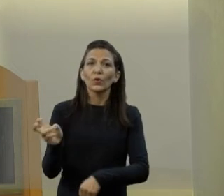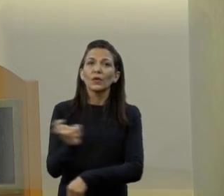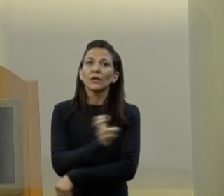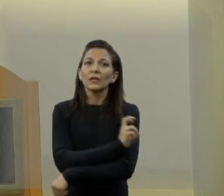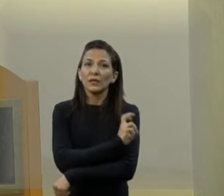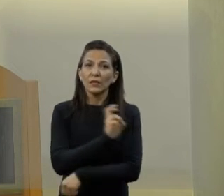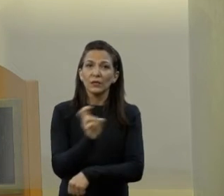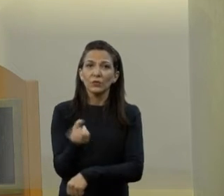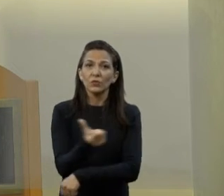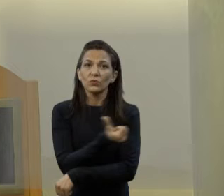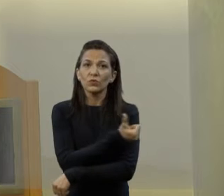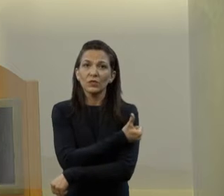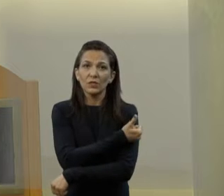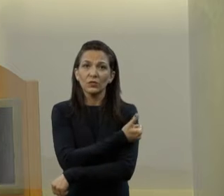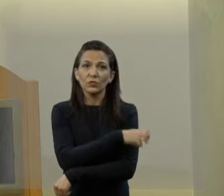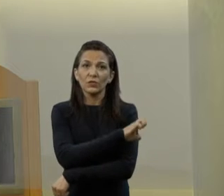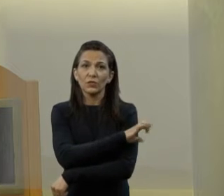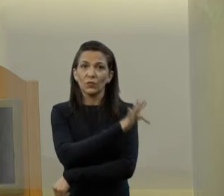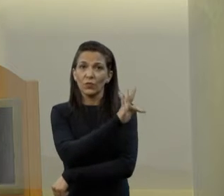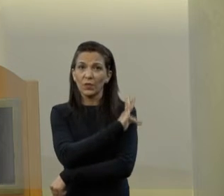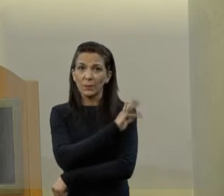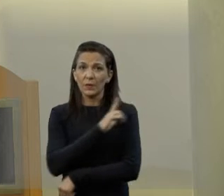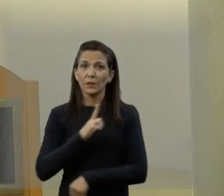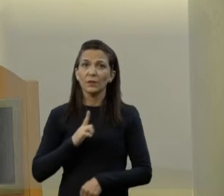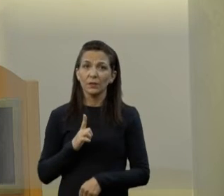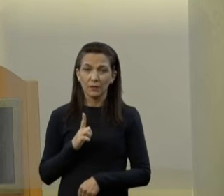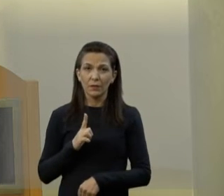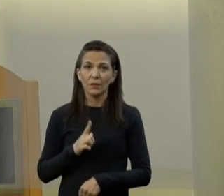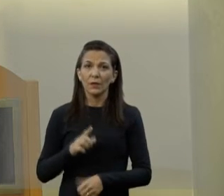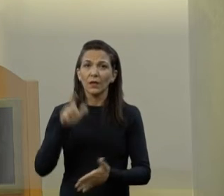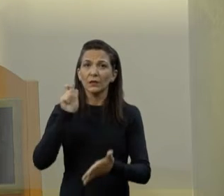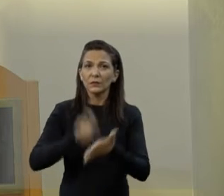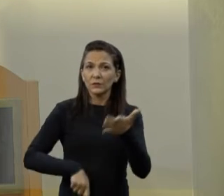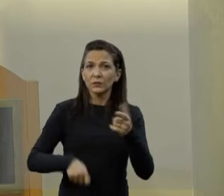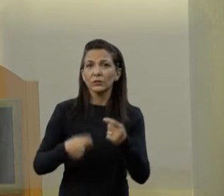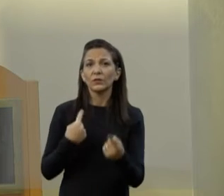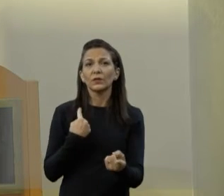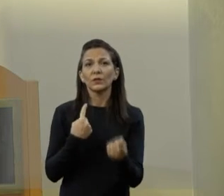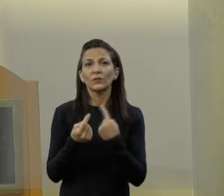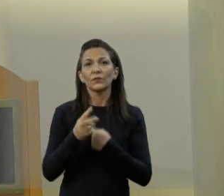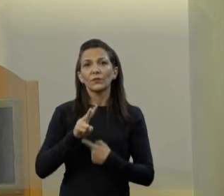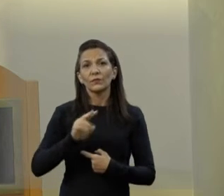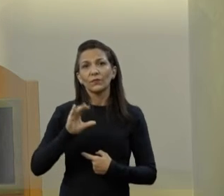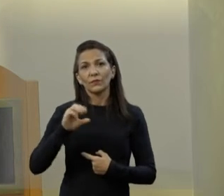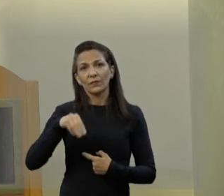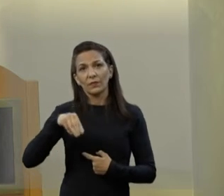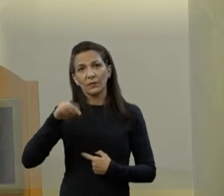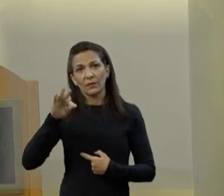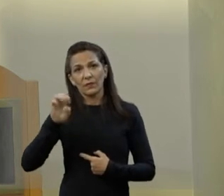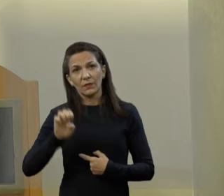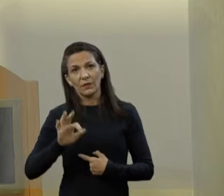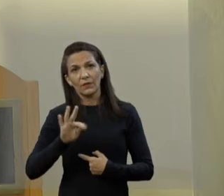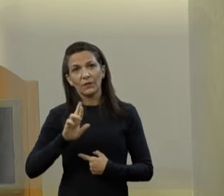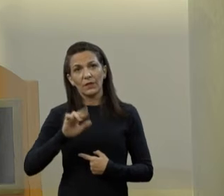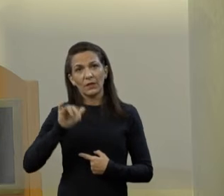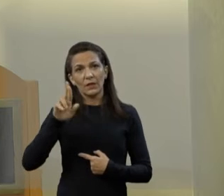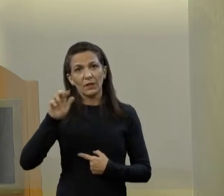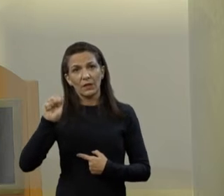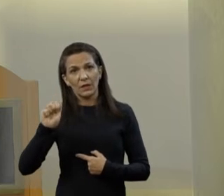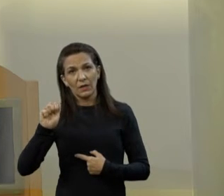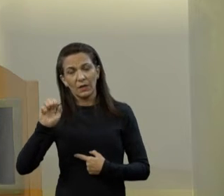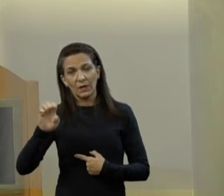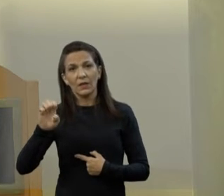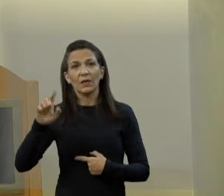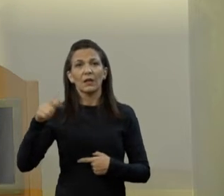período do Ensino Fundamental o local da inscrição é na Avenida Vicente Jerônimo Freire numero 12 na